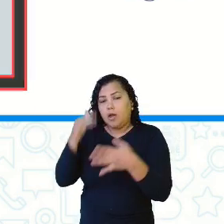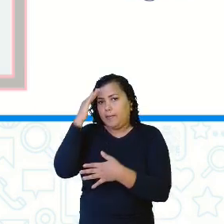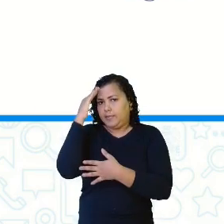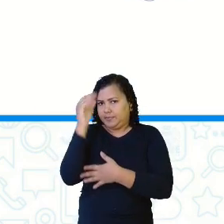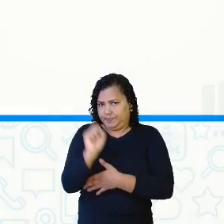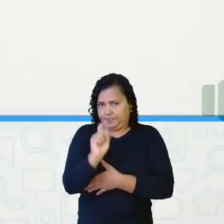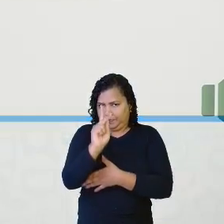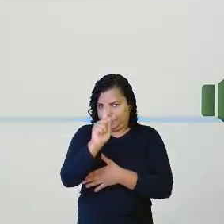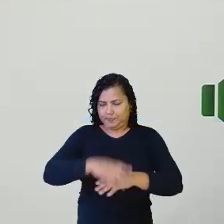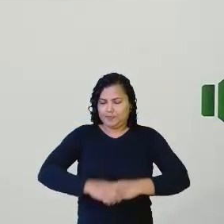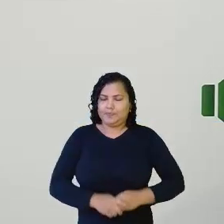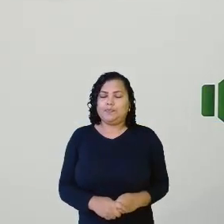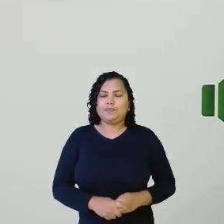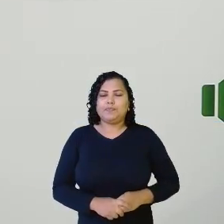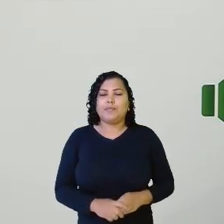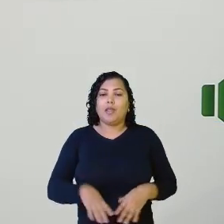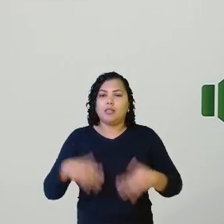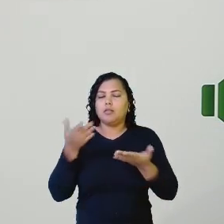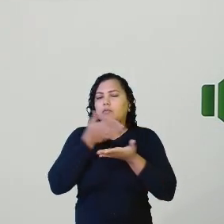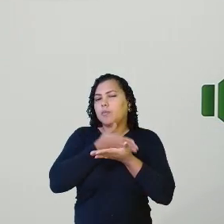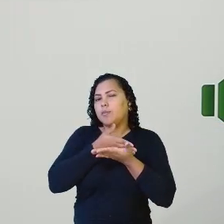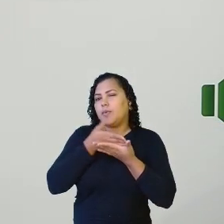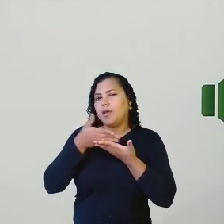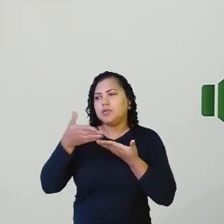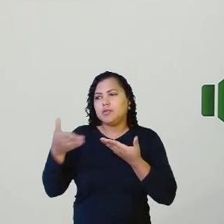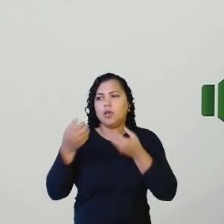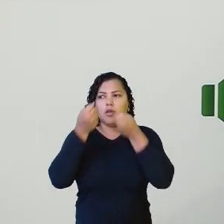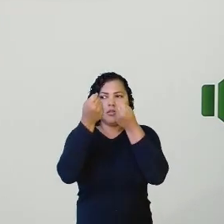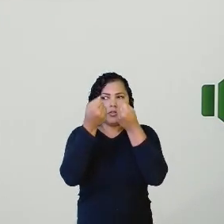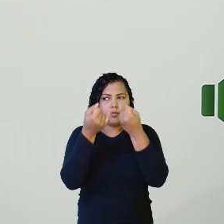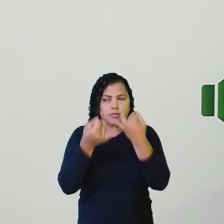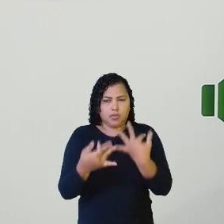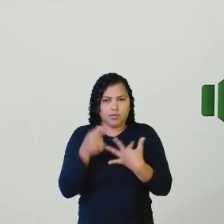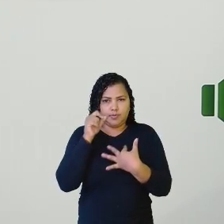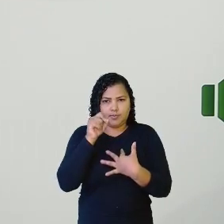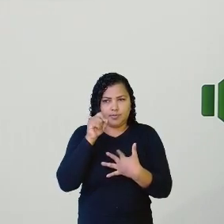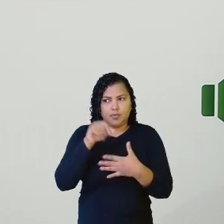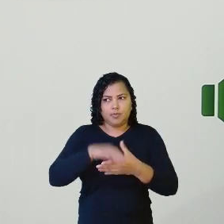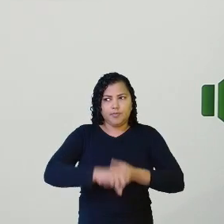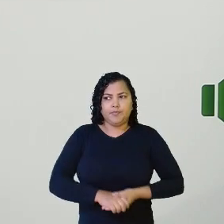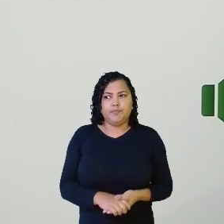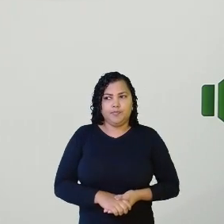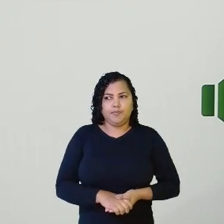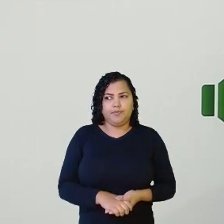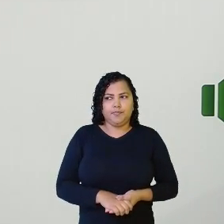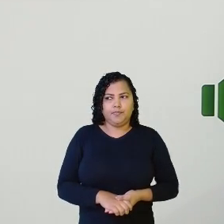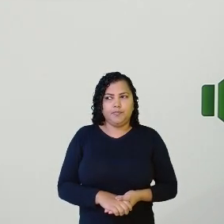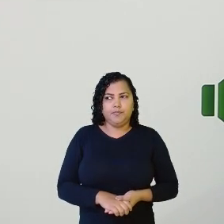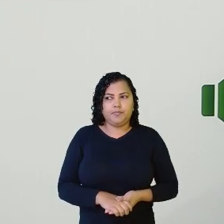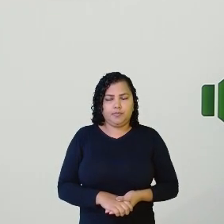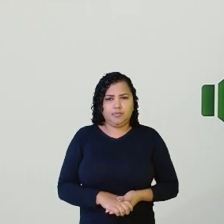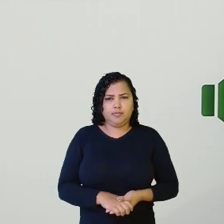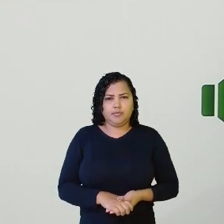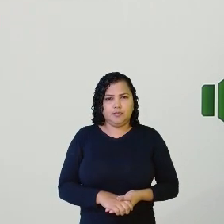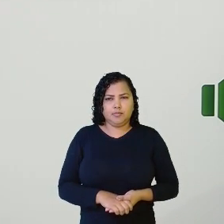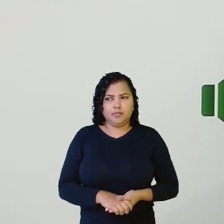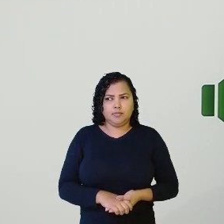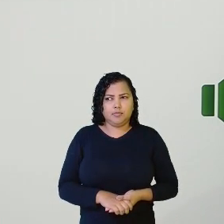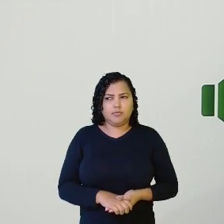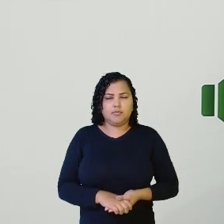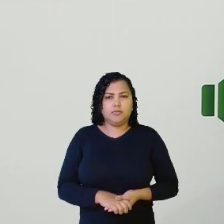principais. Então, vamos começar falando sobre quem é que